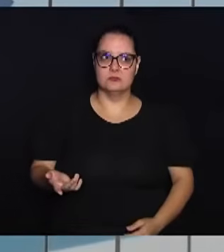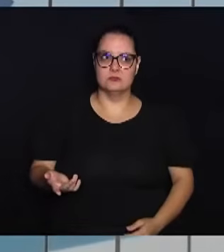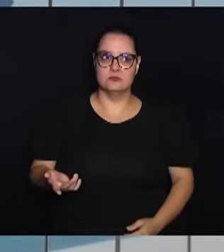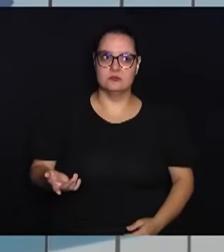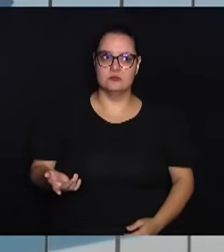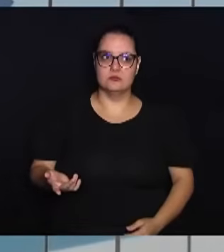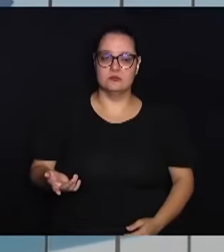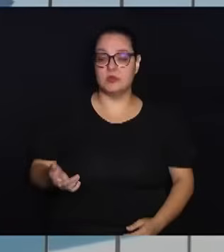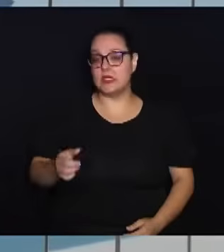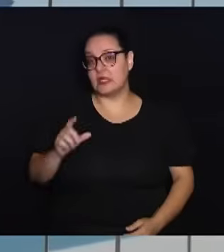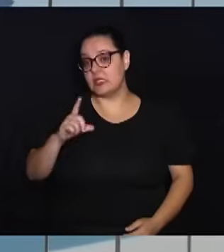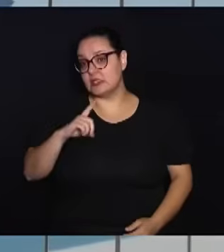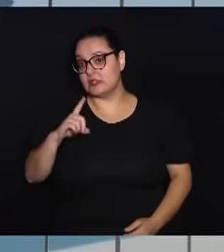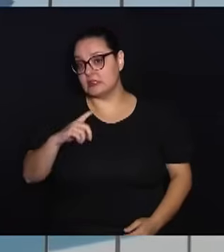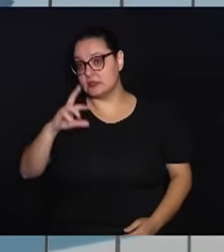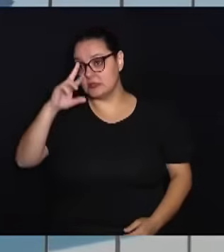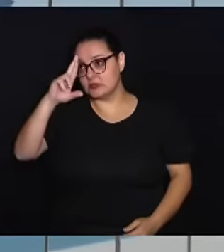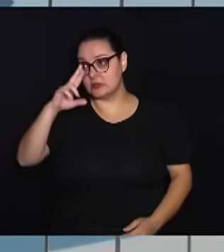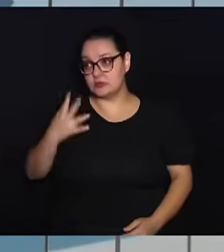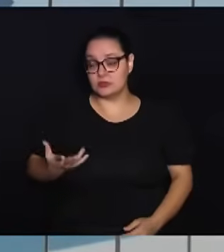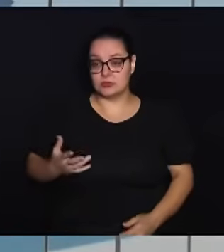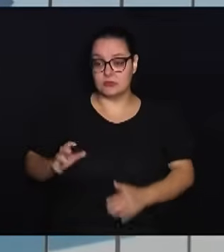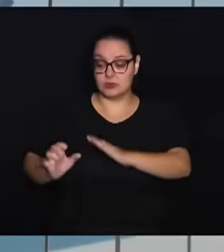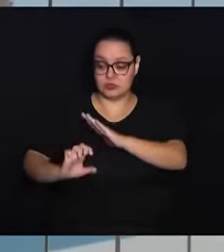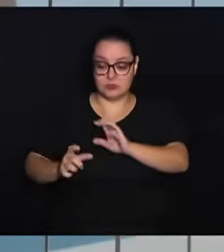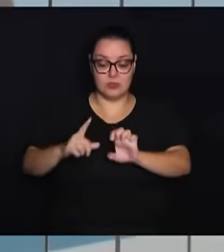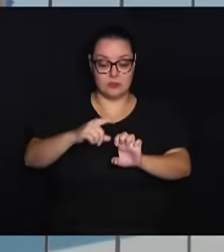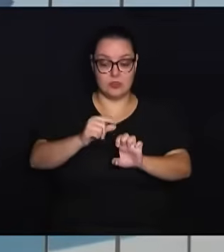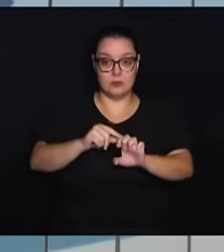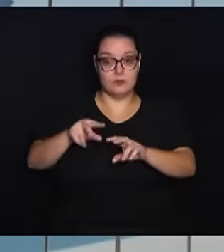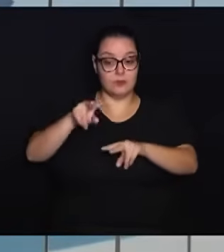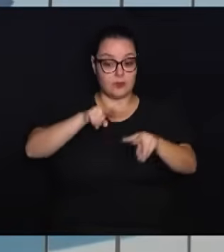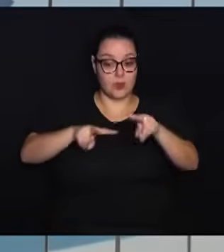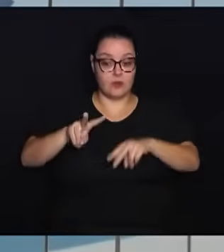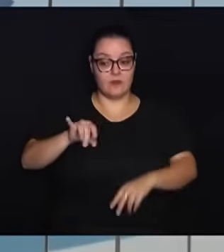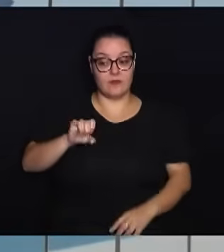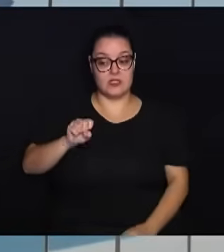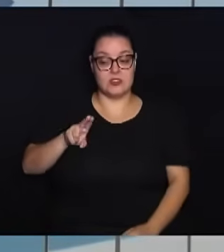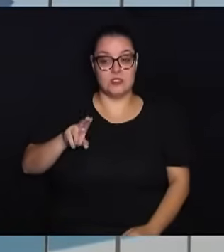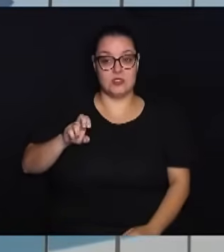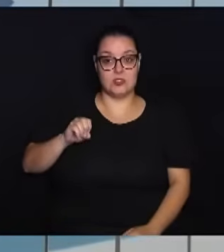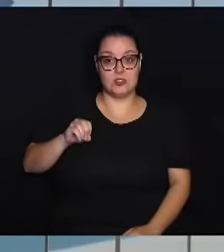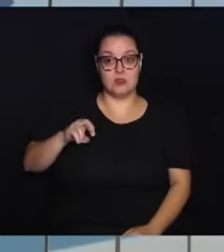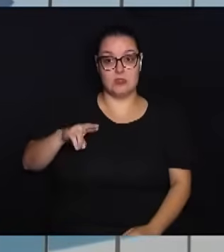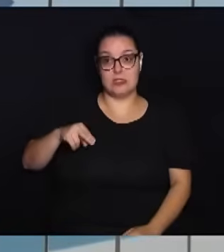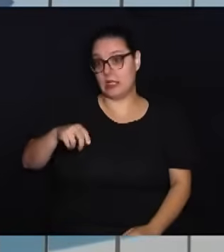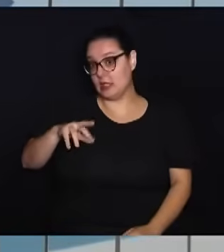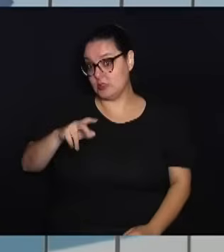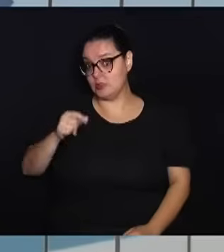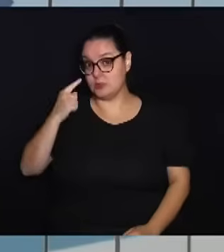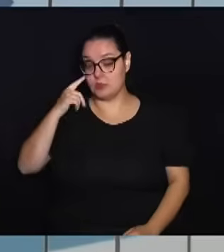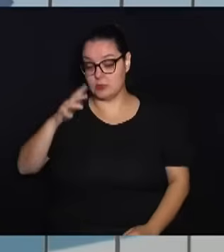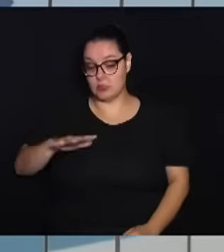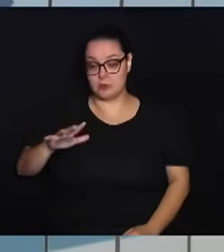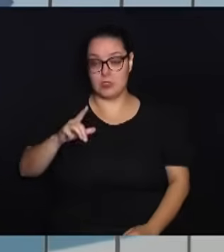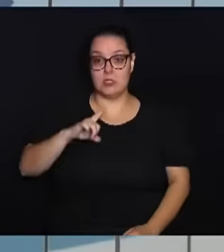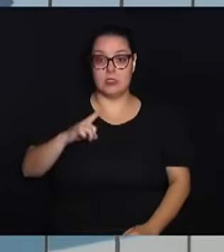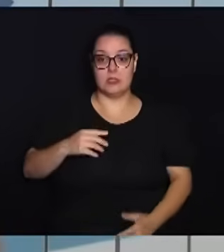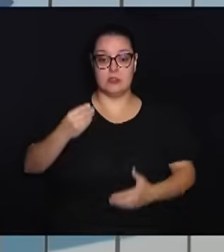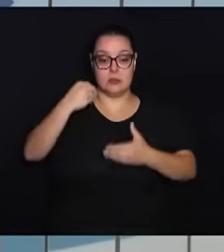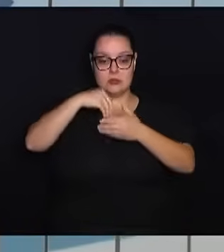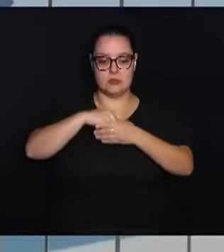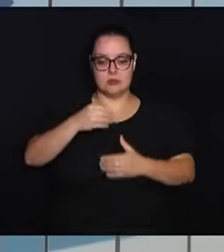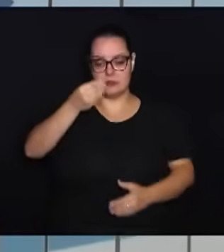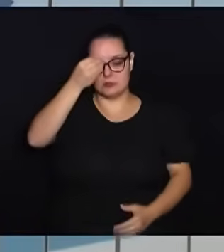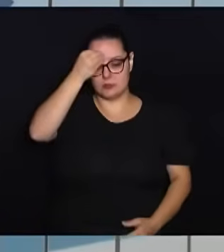você ser um empreendedor, você é um visionário, você é uma pessoa que tem ali uma ideia que existe na sua cabeça